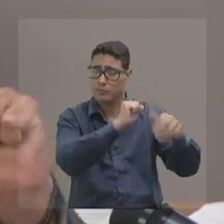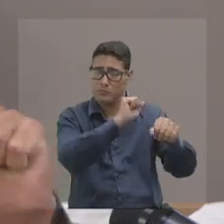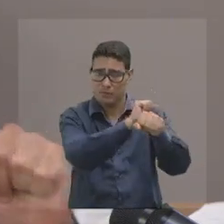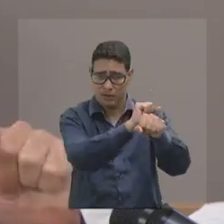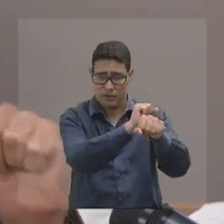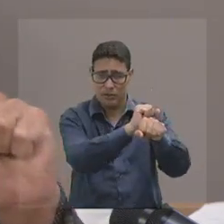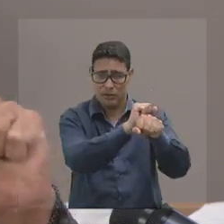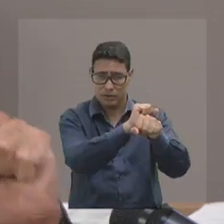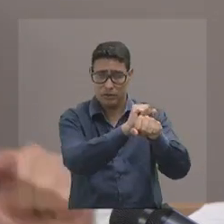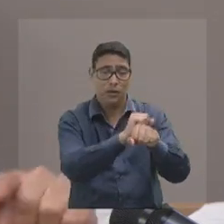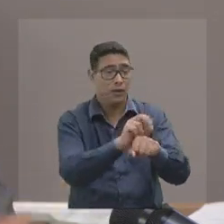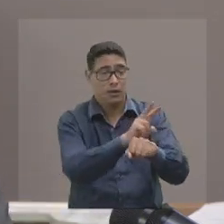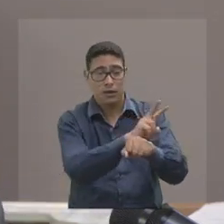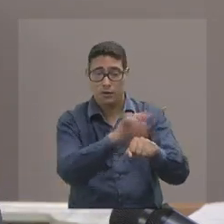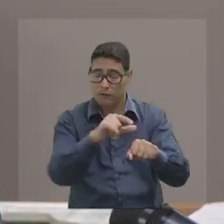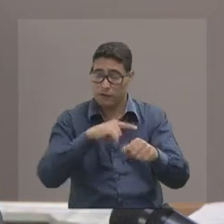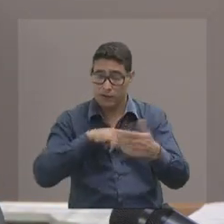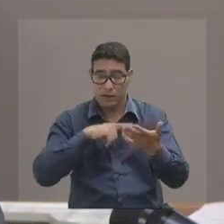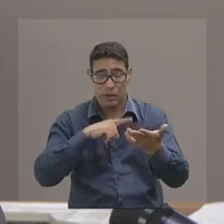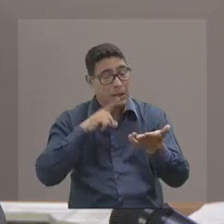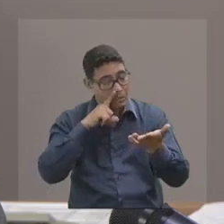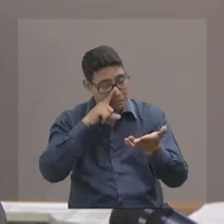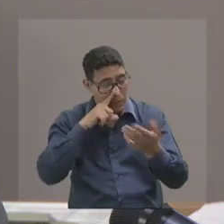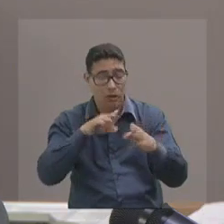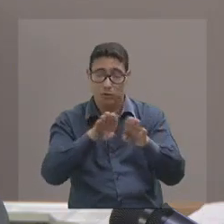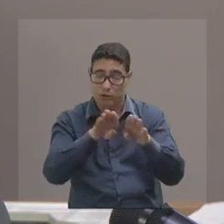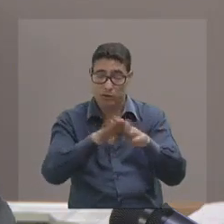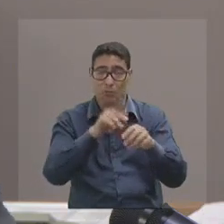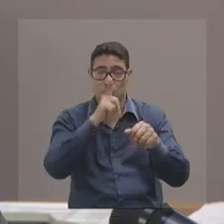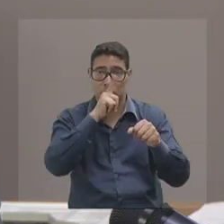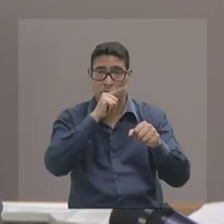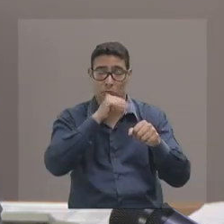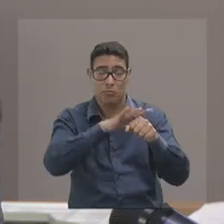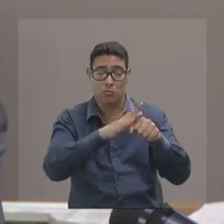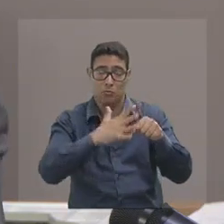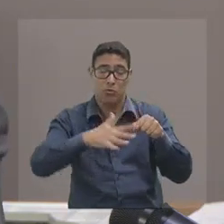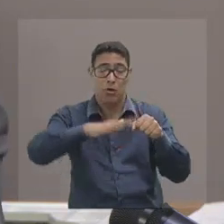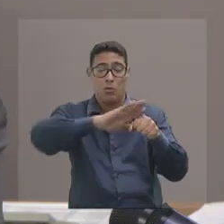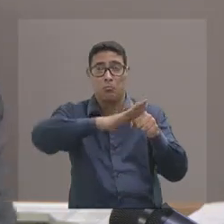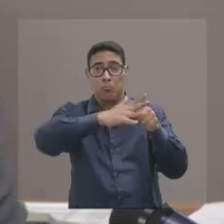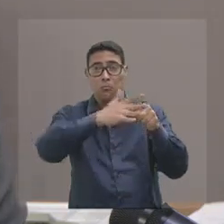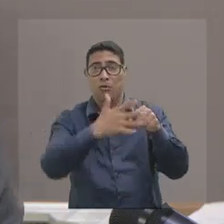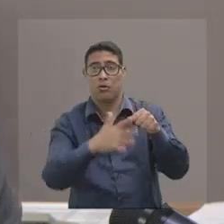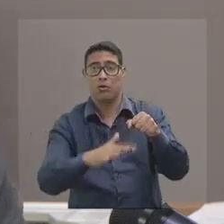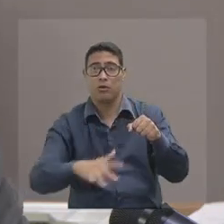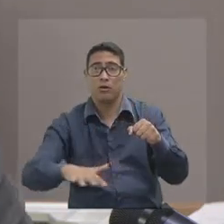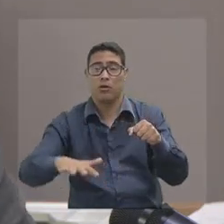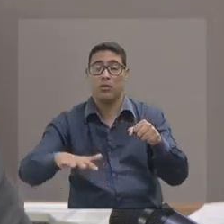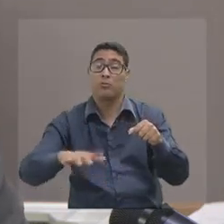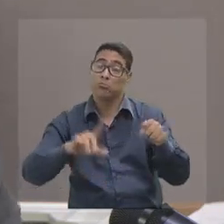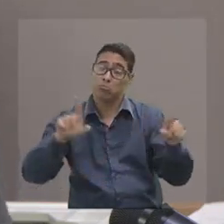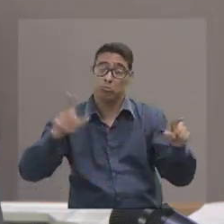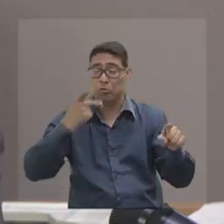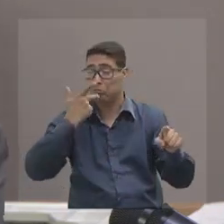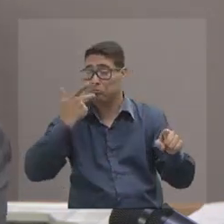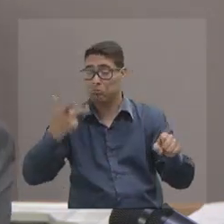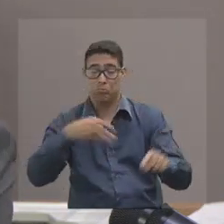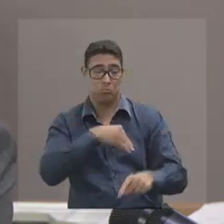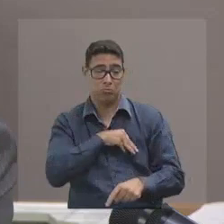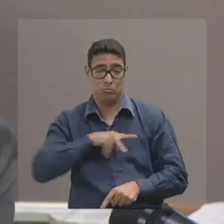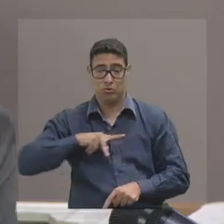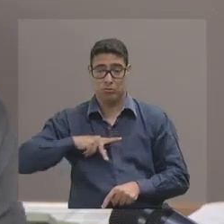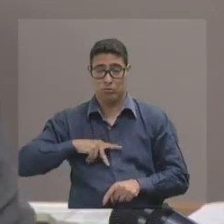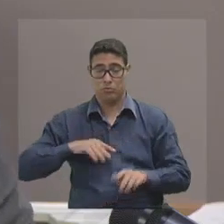causaria risco de rompimento segundo os testes do Ministério Público então não houve